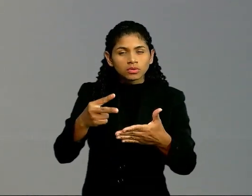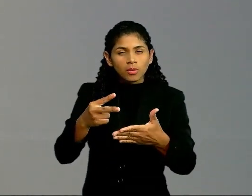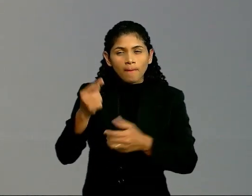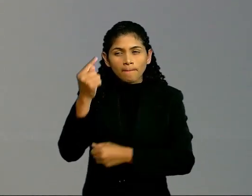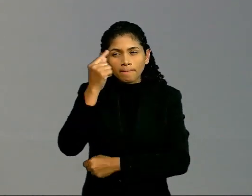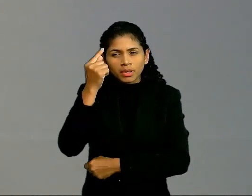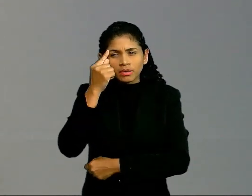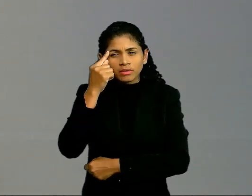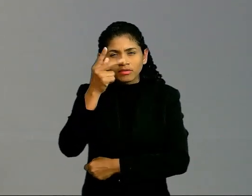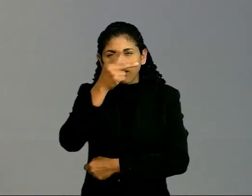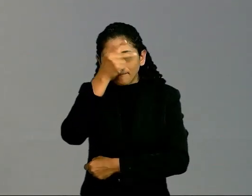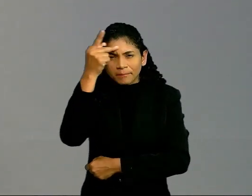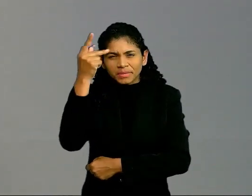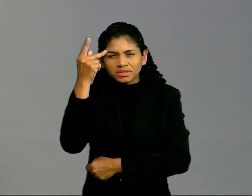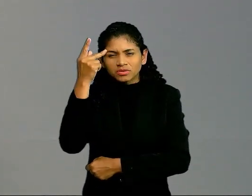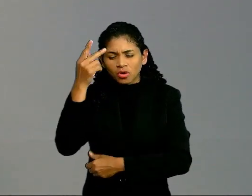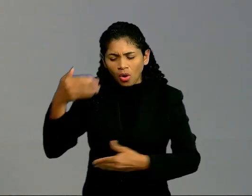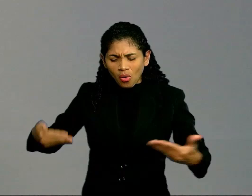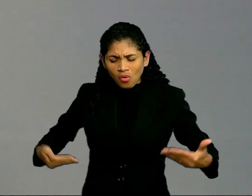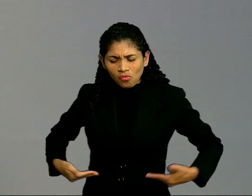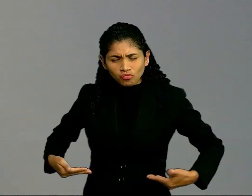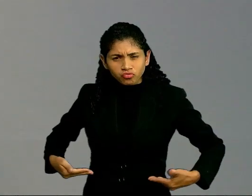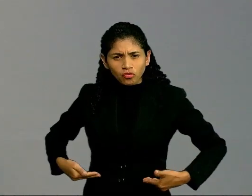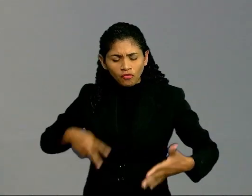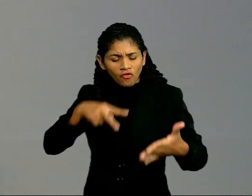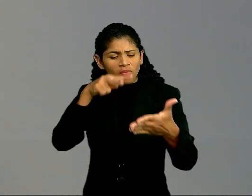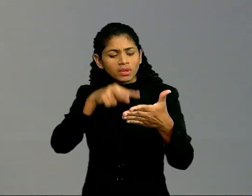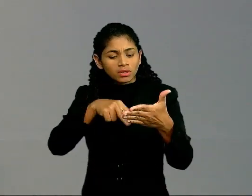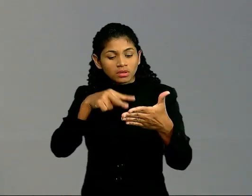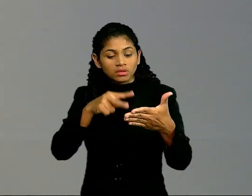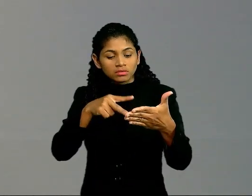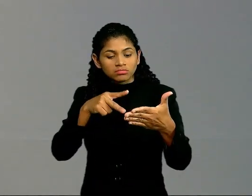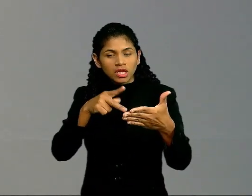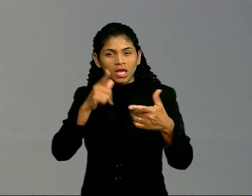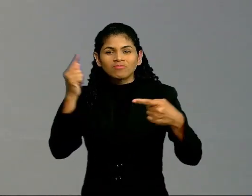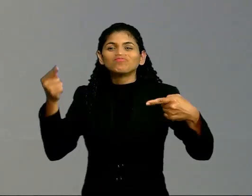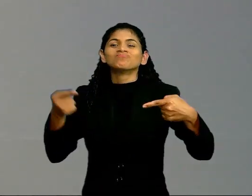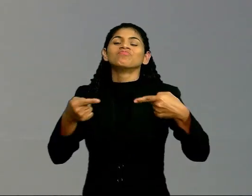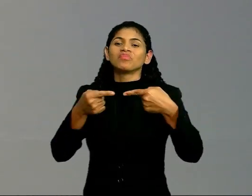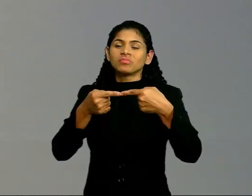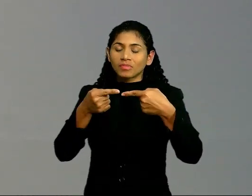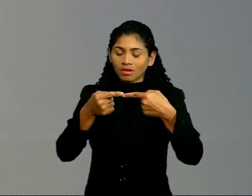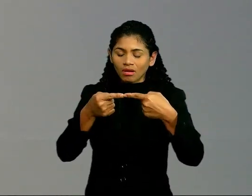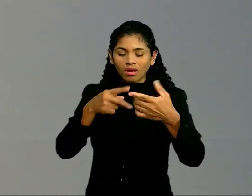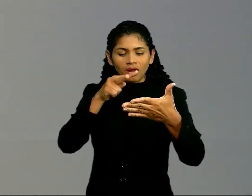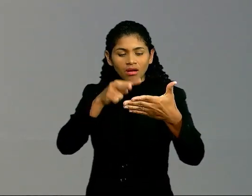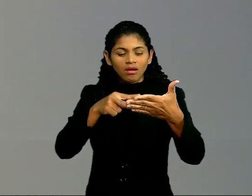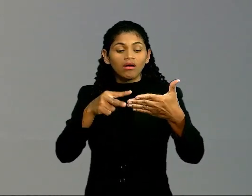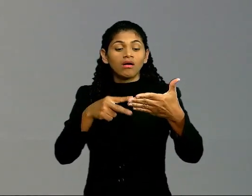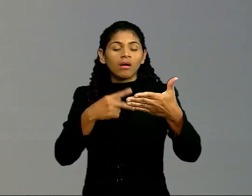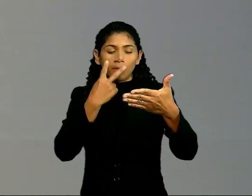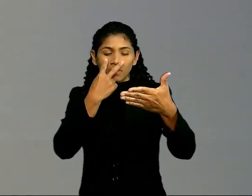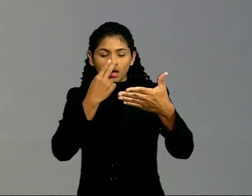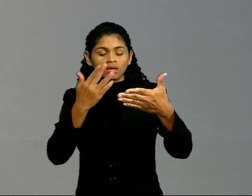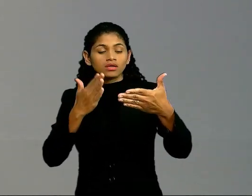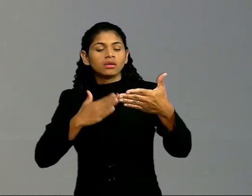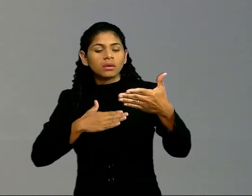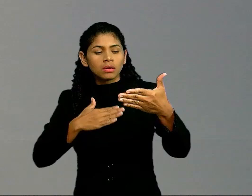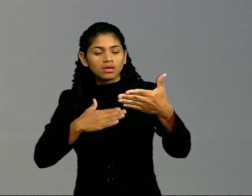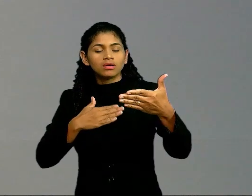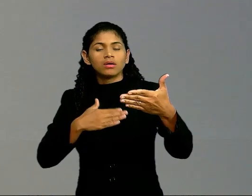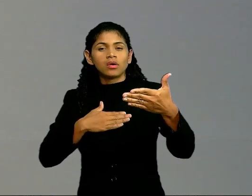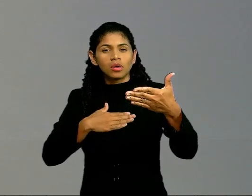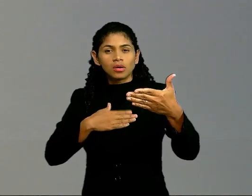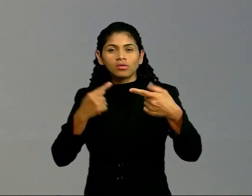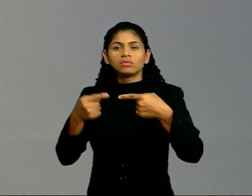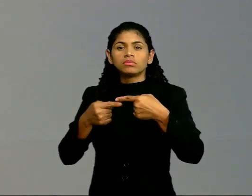que sentido ela atribui a essa obra, que sentimento ela tem a partir dessa leitura, o que faz ela